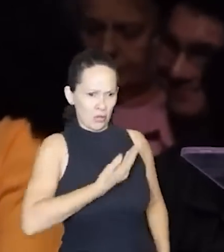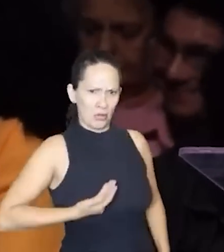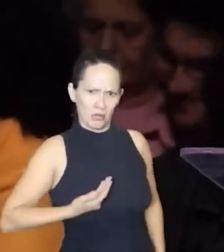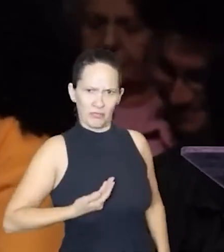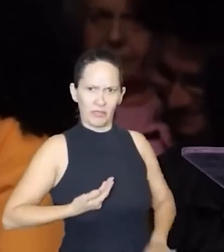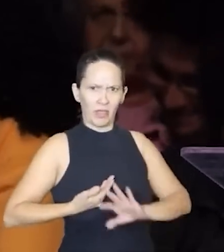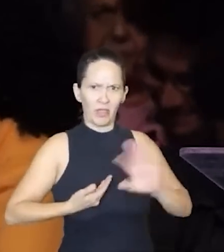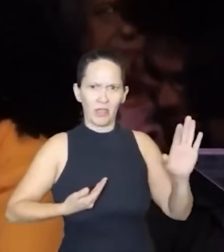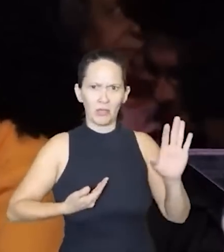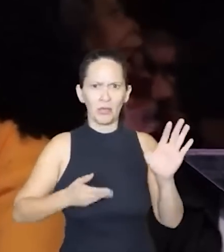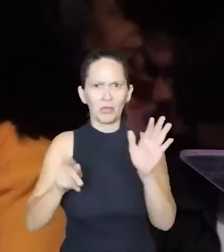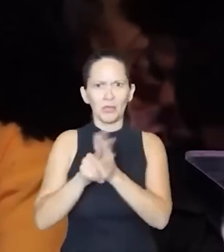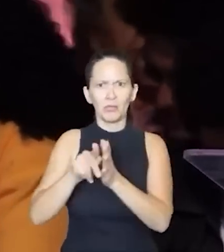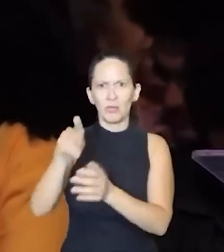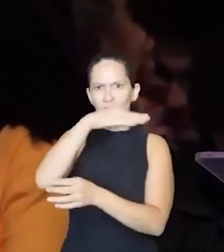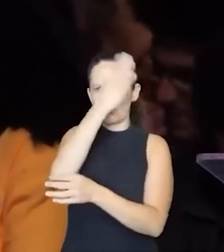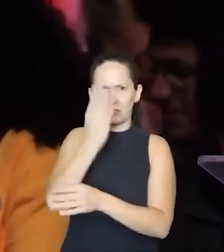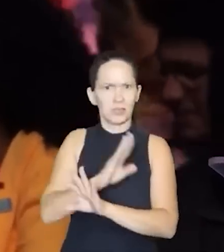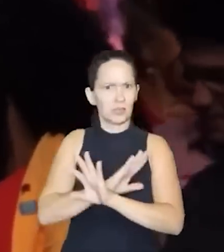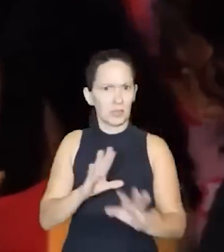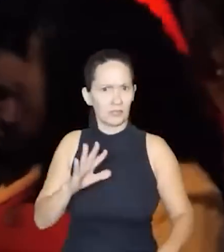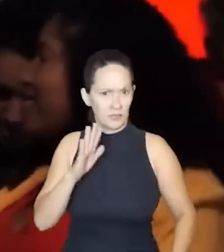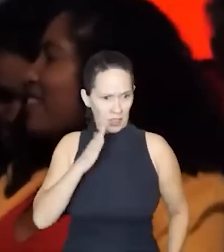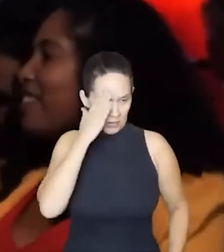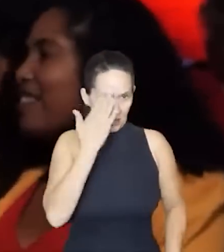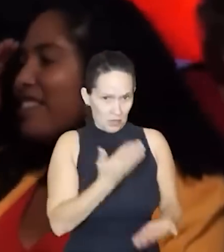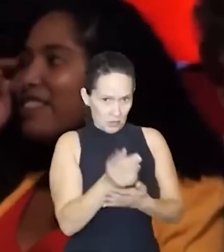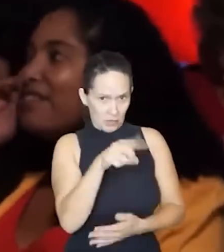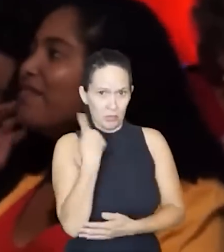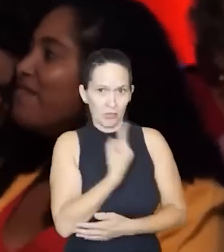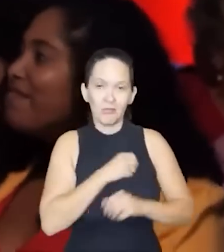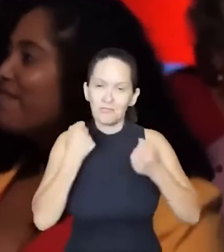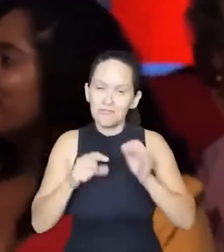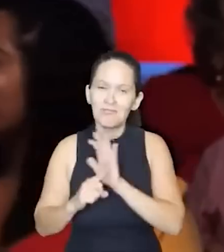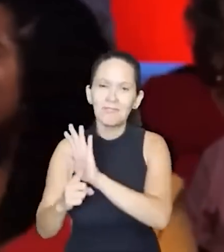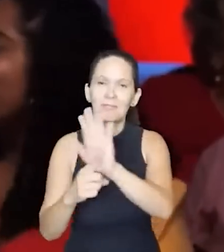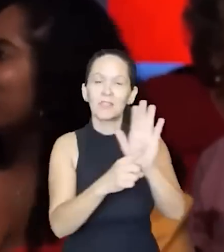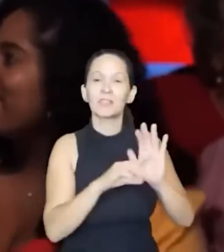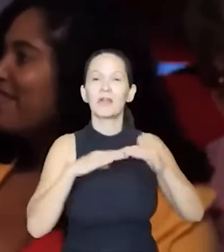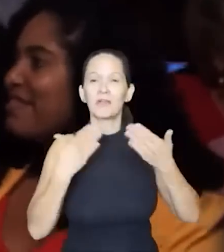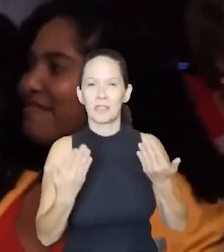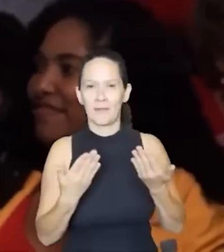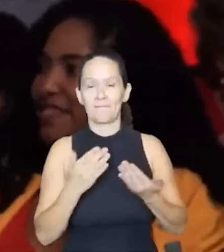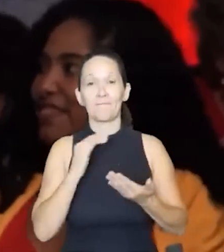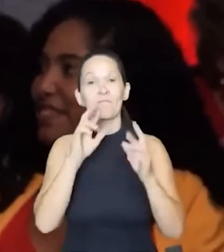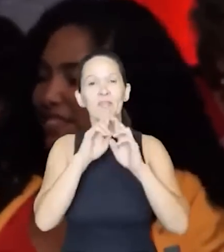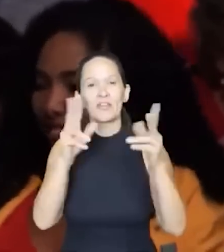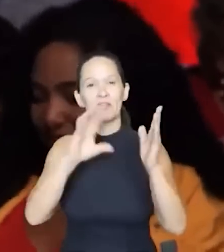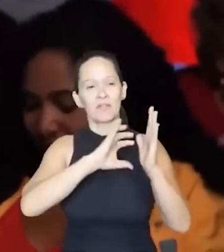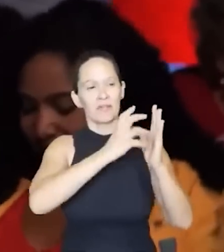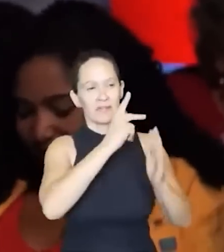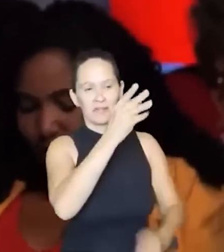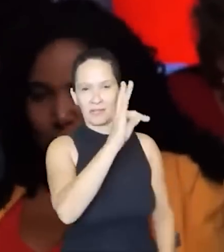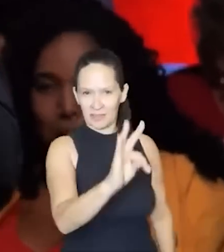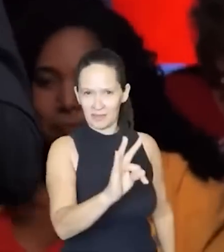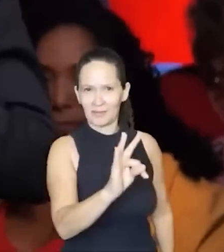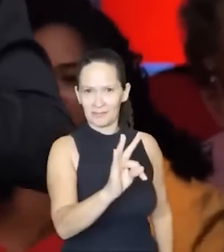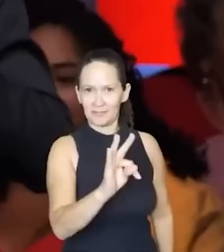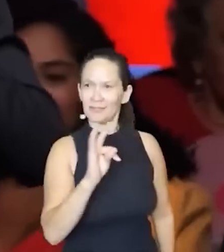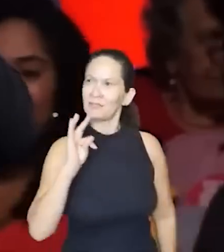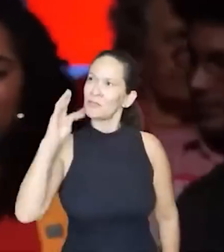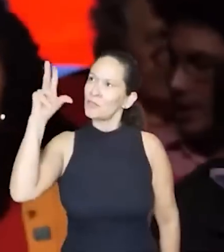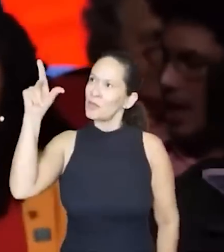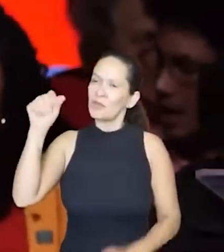Estado brasileiro. Eu acho que nós precisamos mostrar a diferença do PT, de todos os